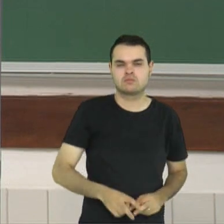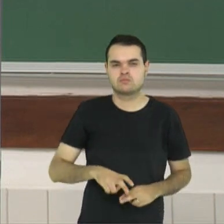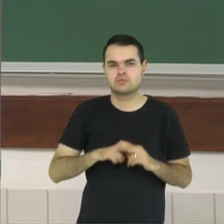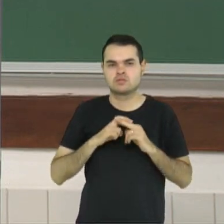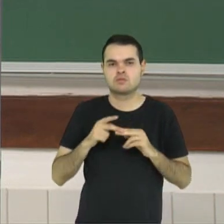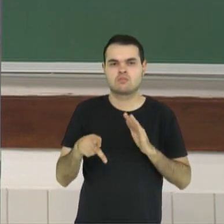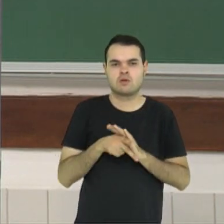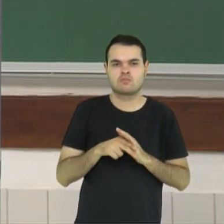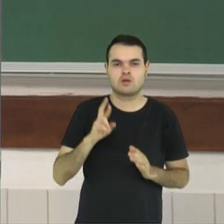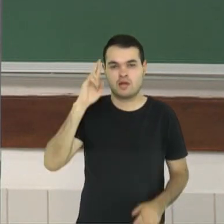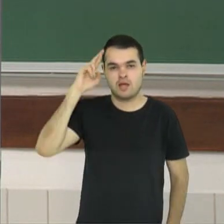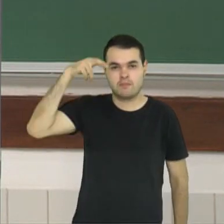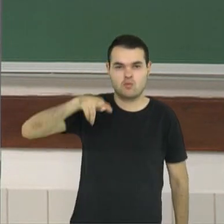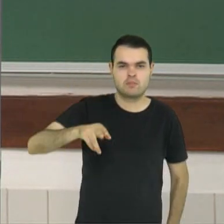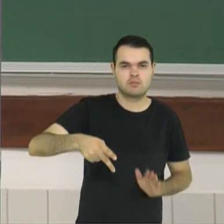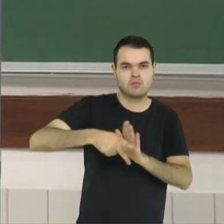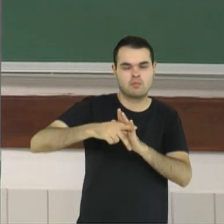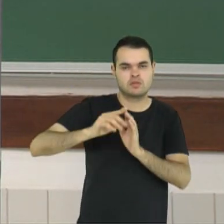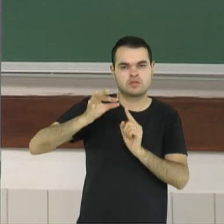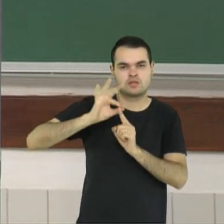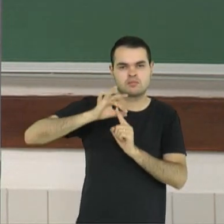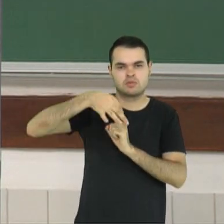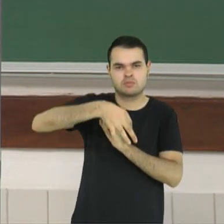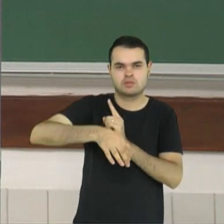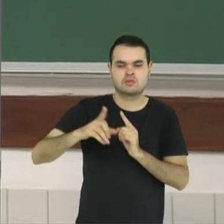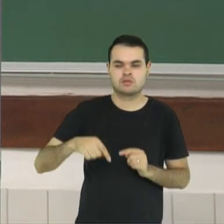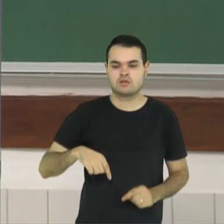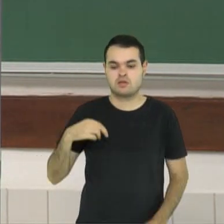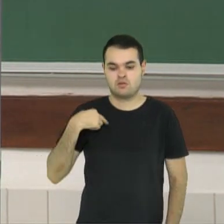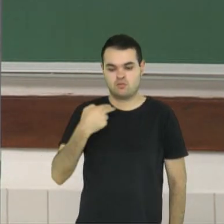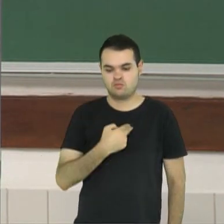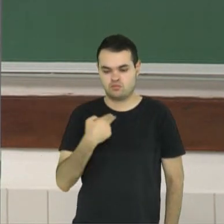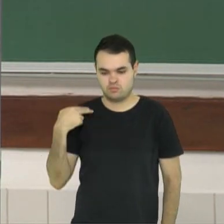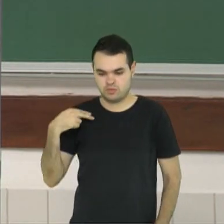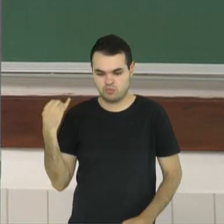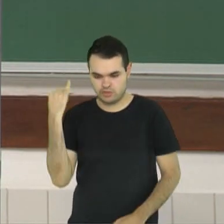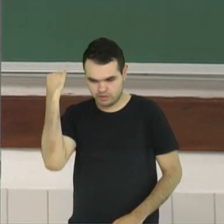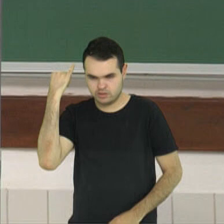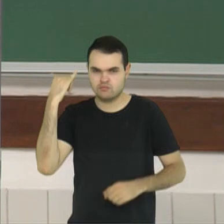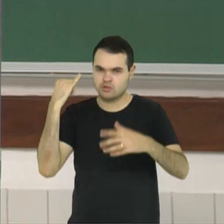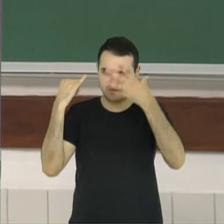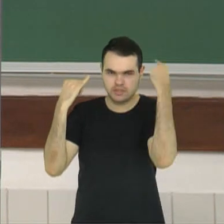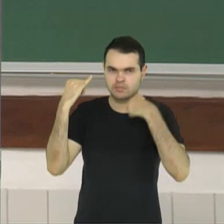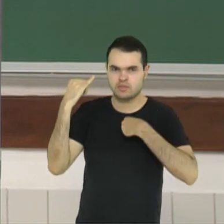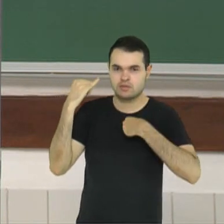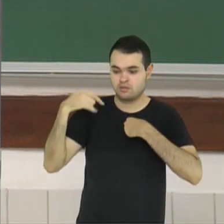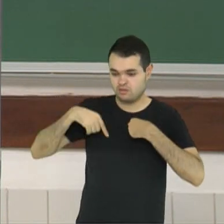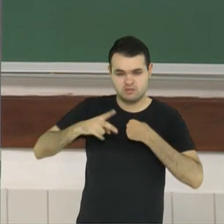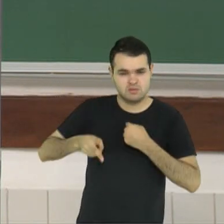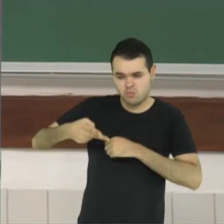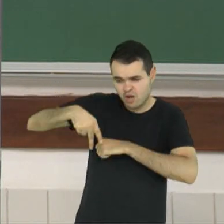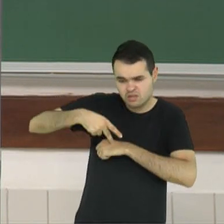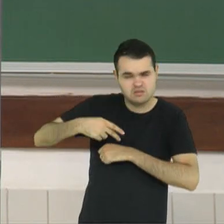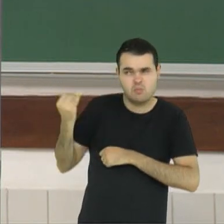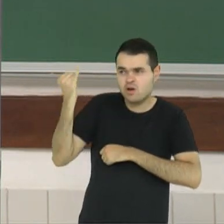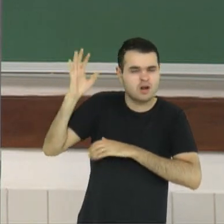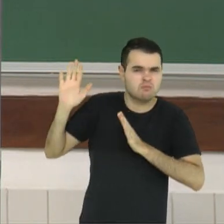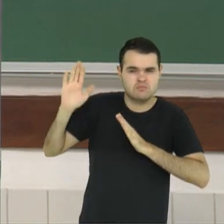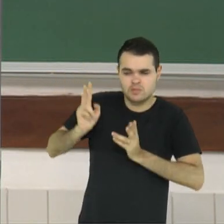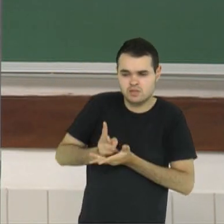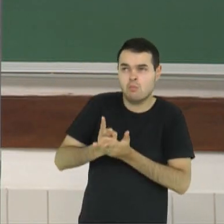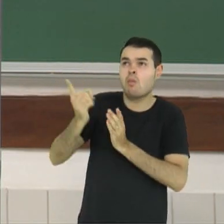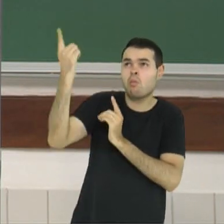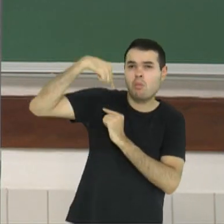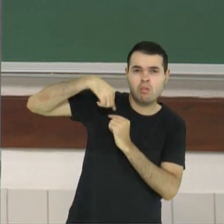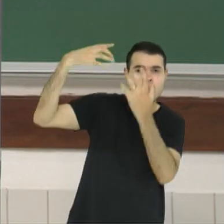República das Bananas. Ele não está falando, não me esqueça, quando for um nome importante, esse país nunca vai ser um nome importante, porque ele sempre vai ser subjugado a um país mais forte. Esse é